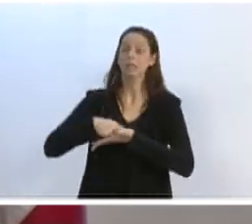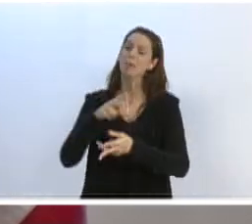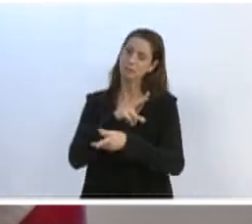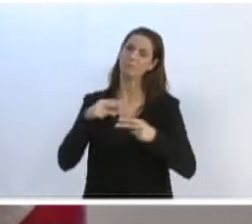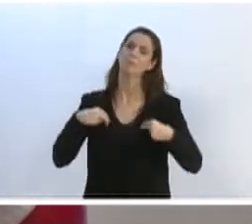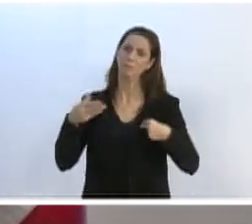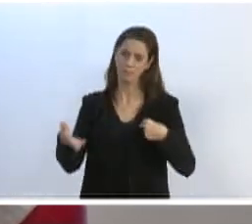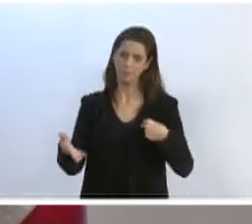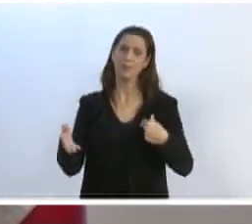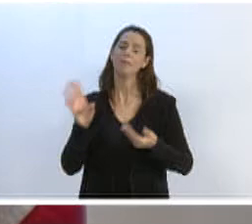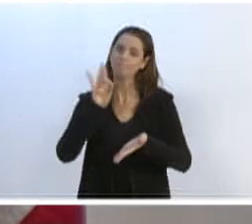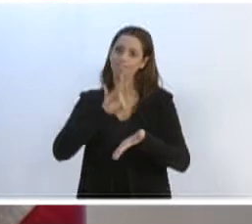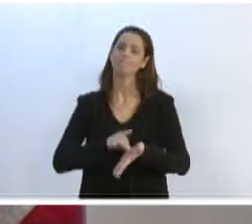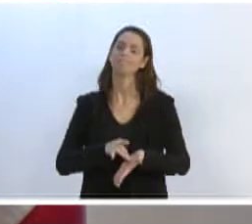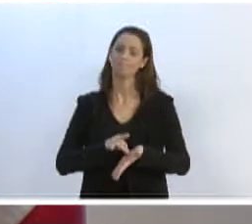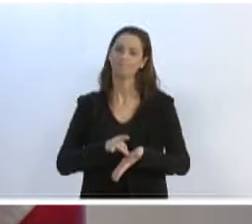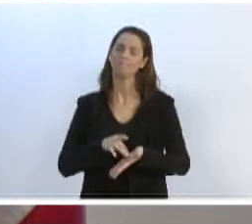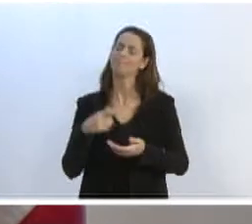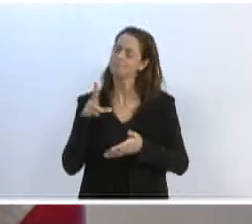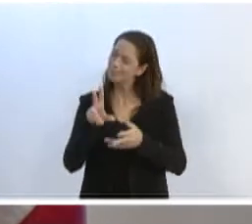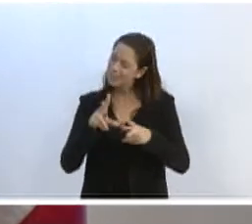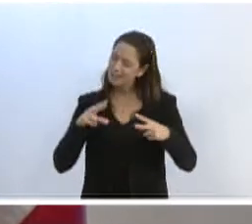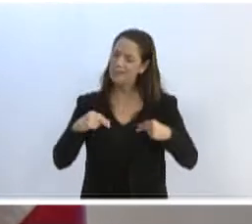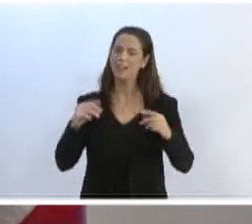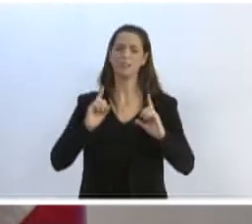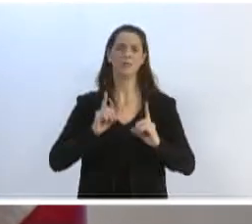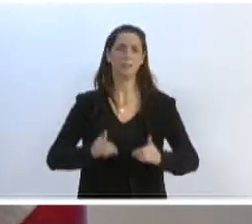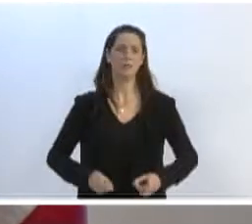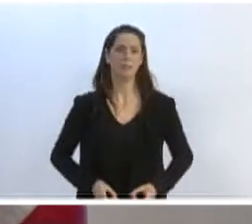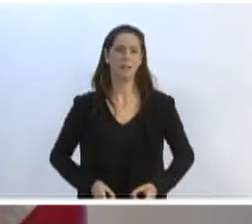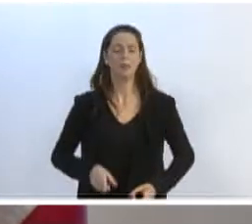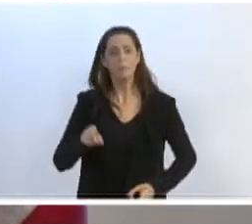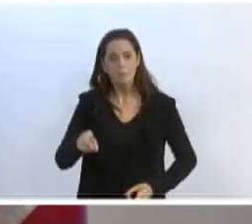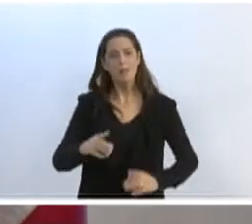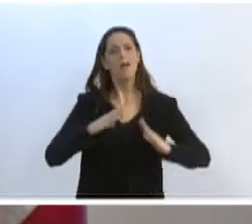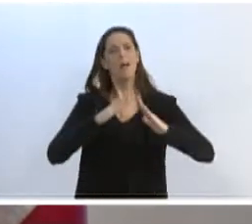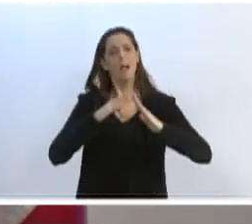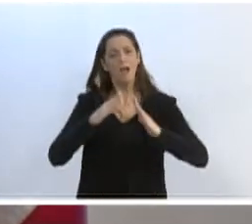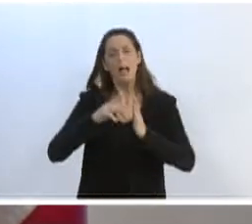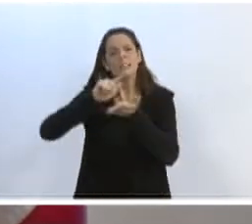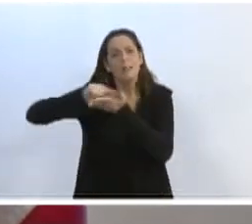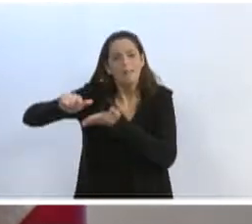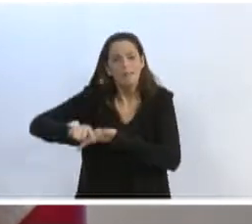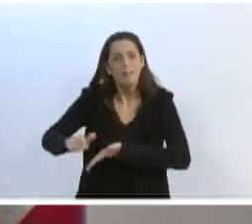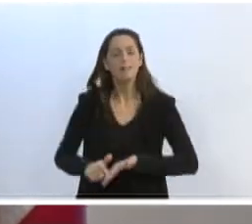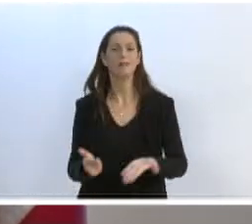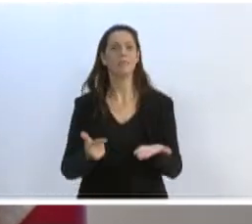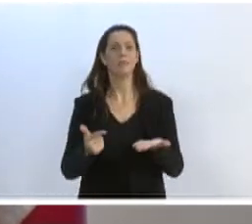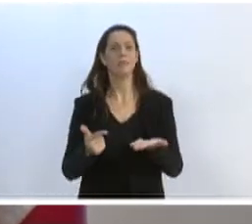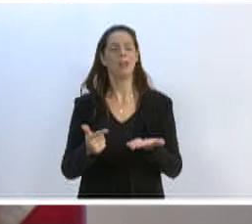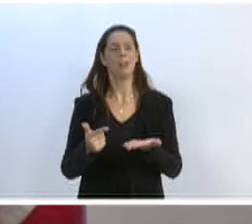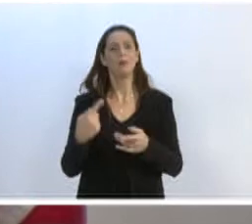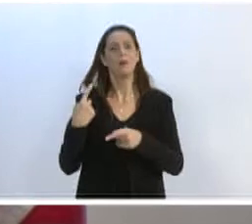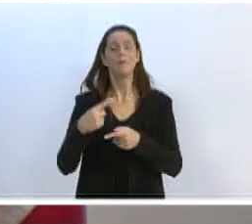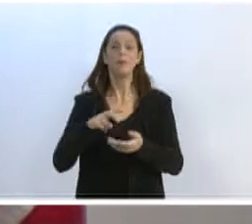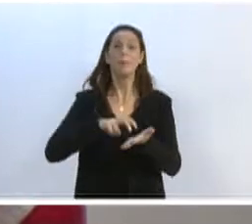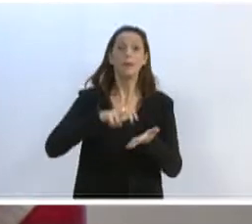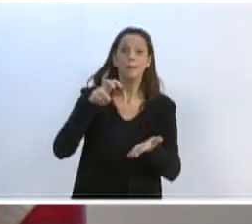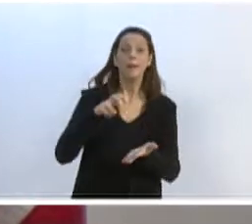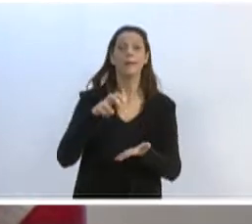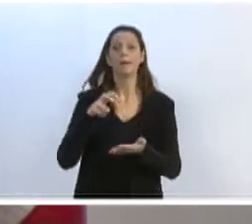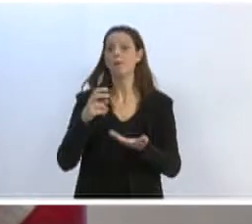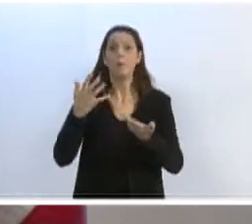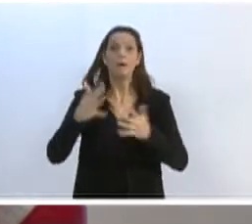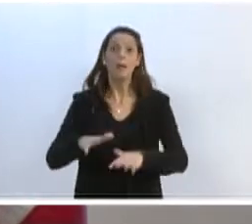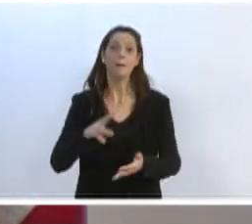realmente é dignidade à dignidade para poder limpar sua casa é notado de manhã temos que as casas fechadas